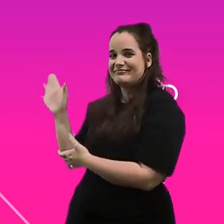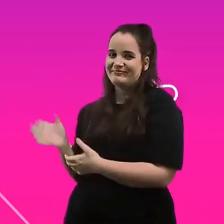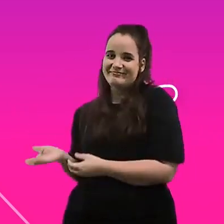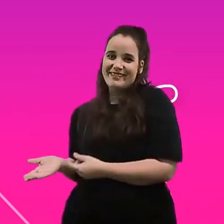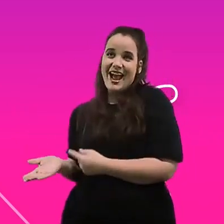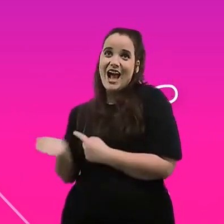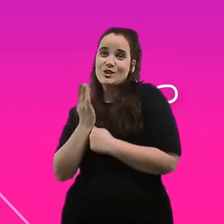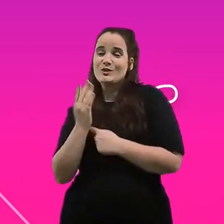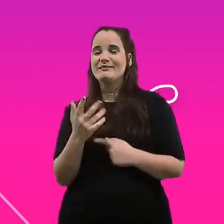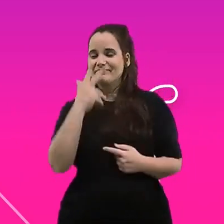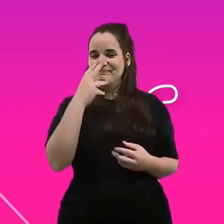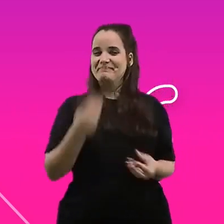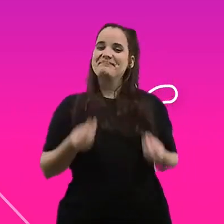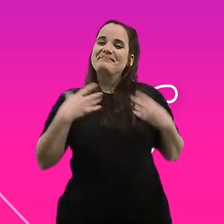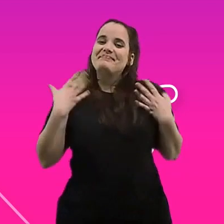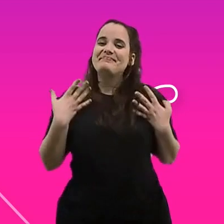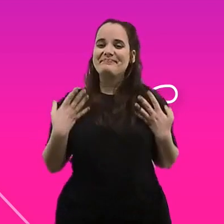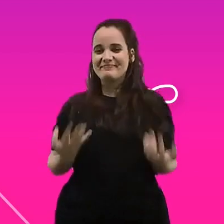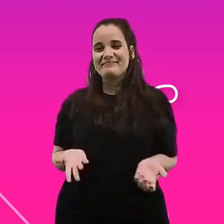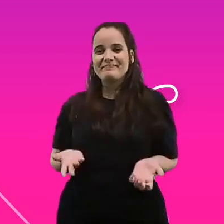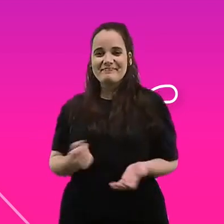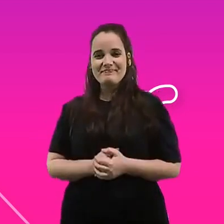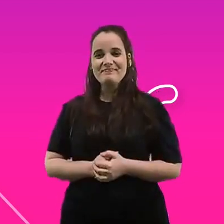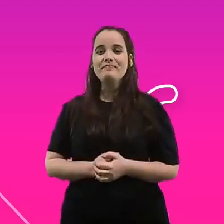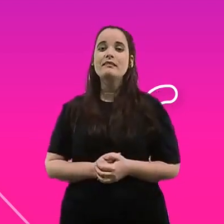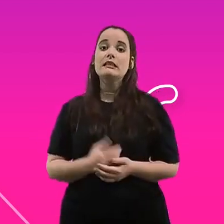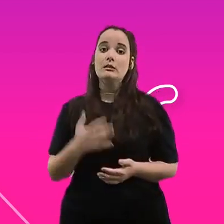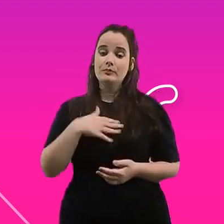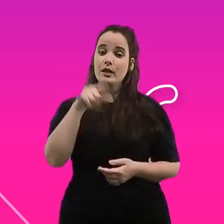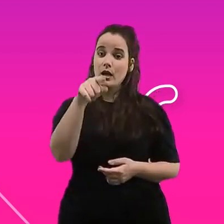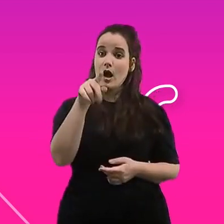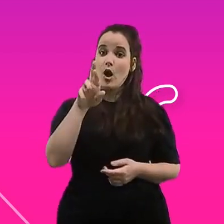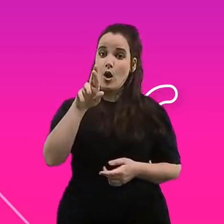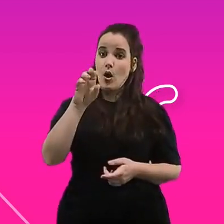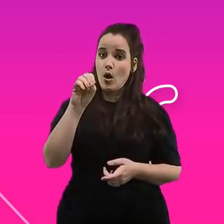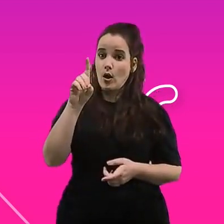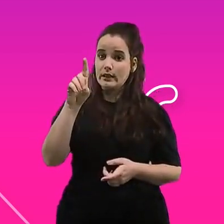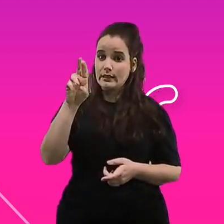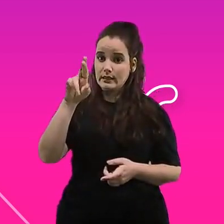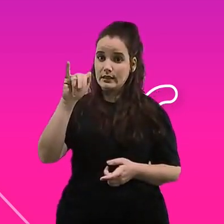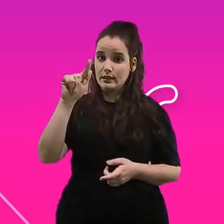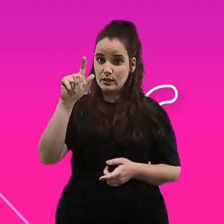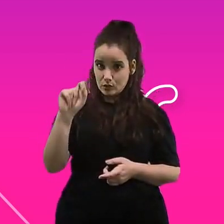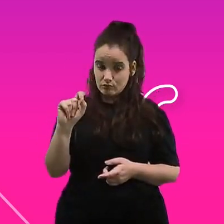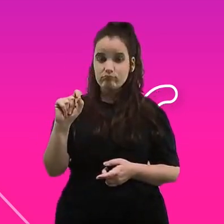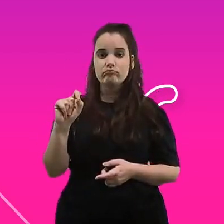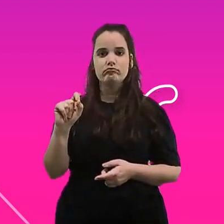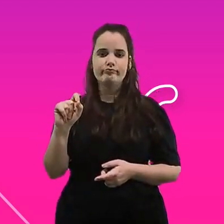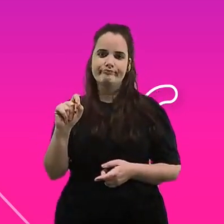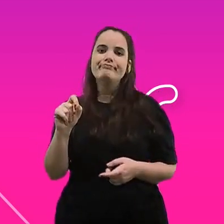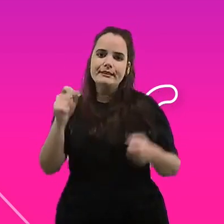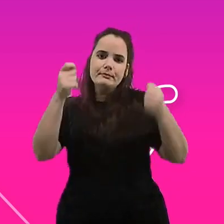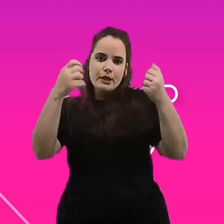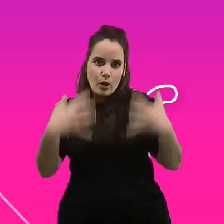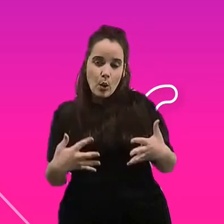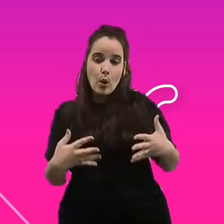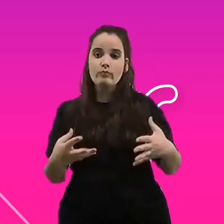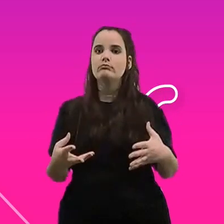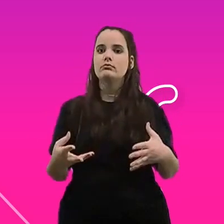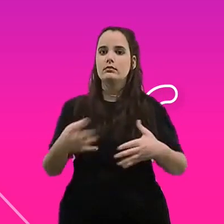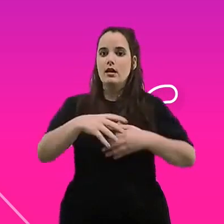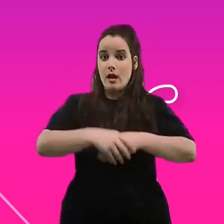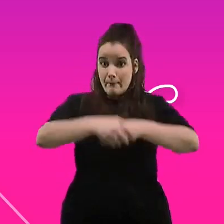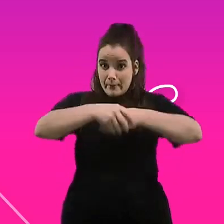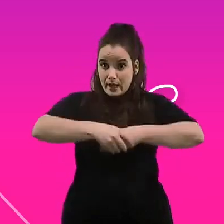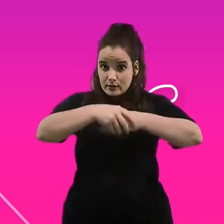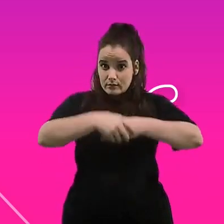É, justamente o que o Rodrigo Cunha comentou foi esse momento aí chave que a gente passou dentro do Mercado Livre, enfim, não só nós,